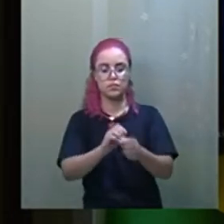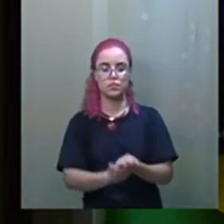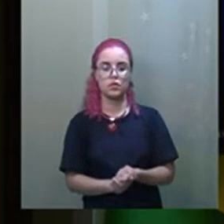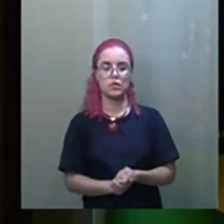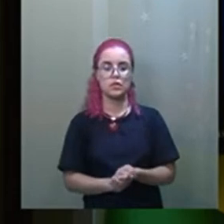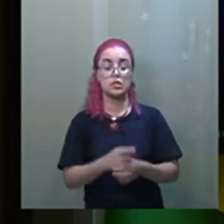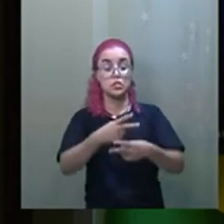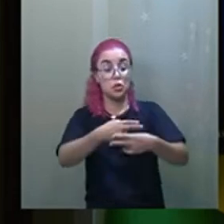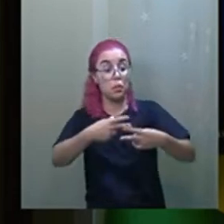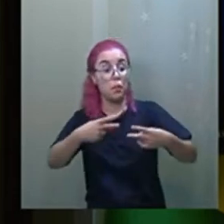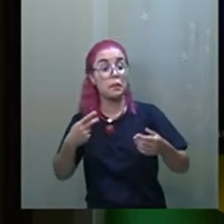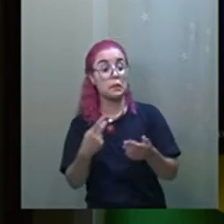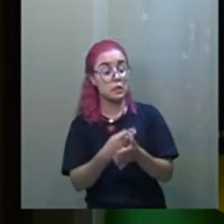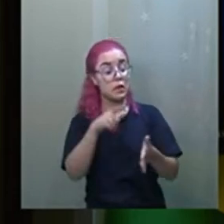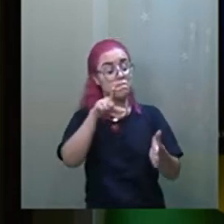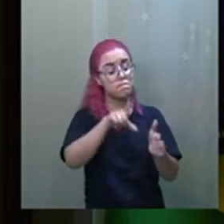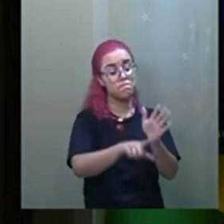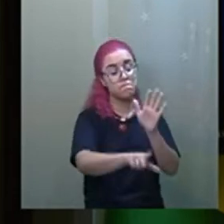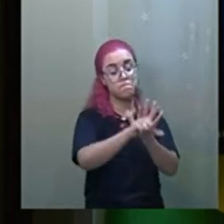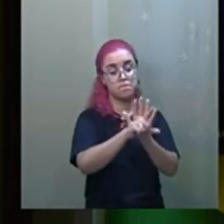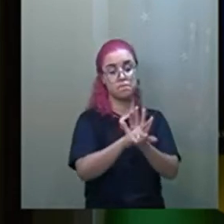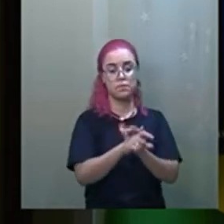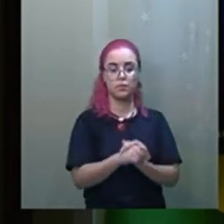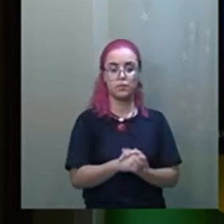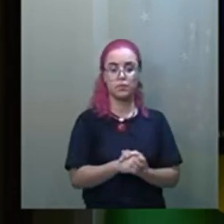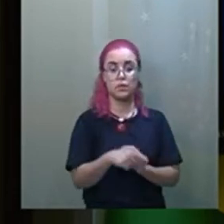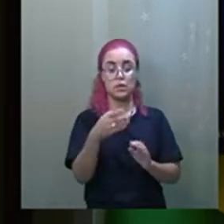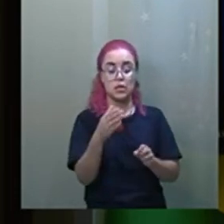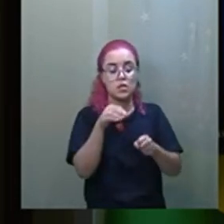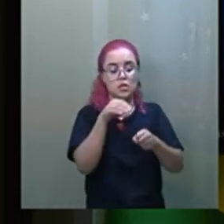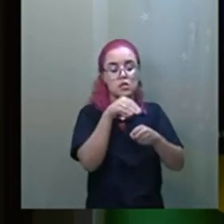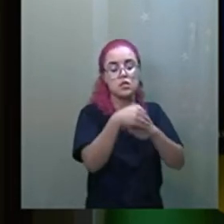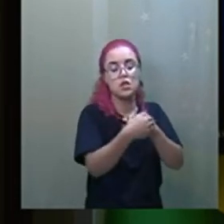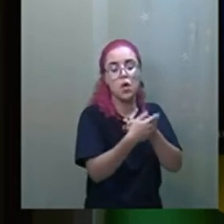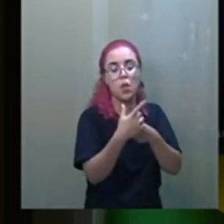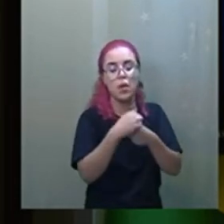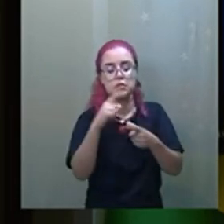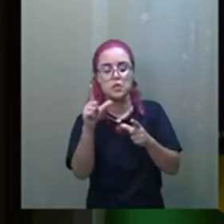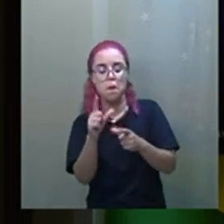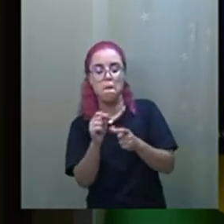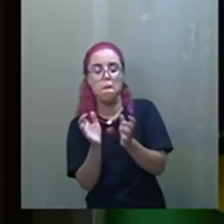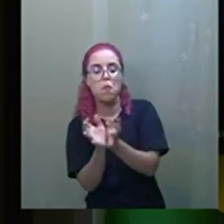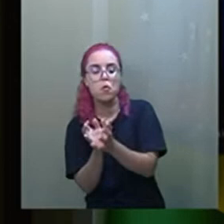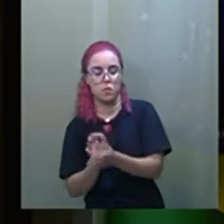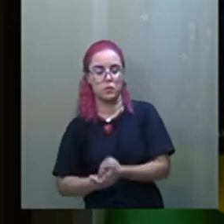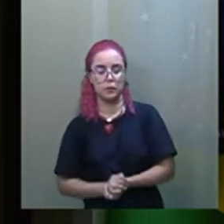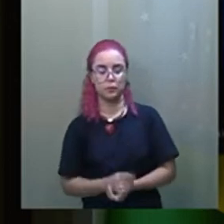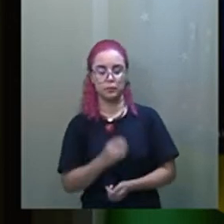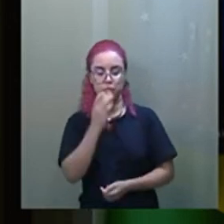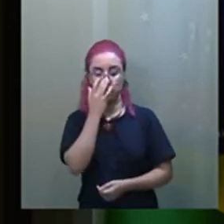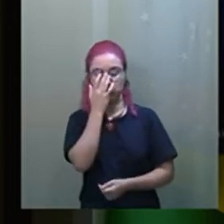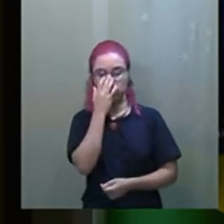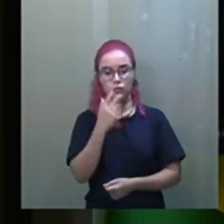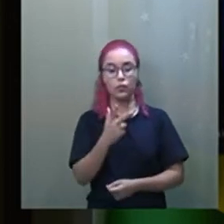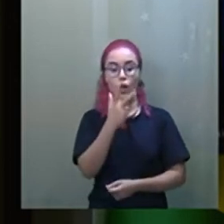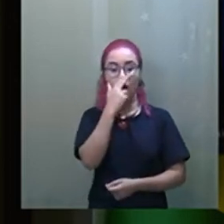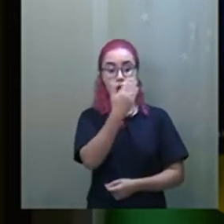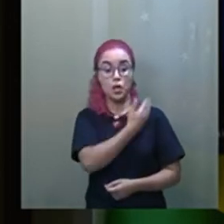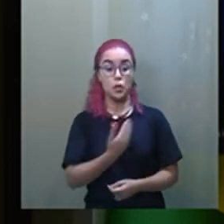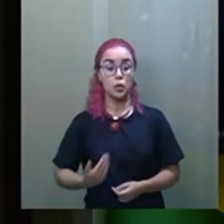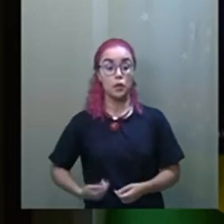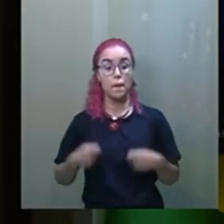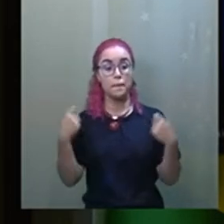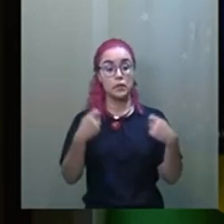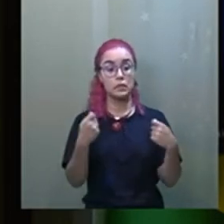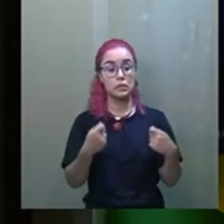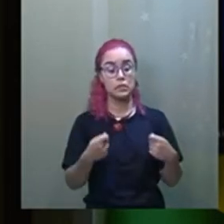algo que é legítimo, que resguarda uma minoria. Eu acho que o governo tem que continuar campanhas